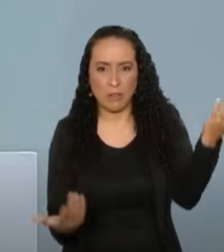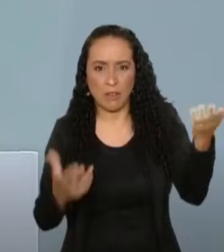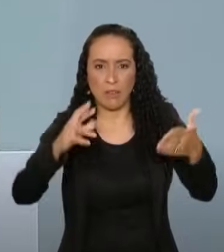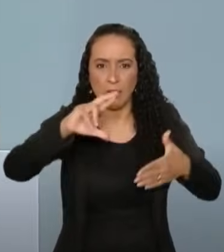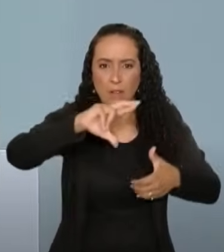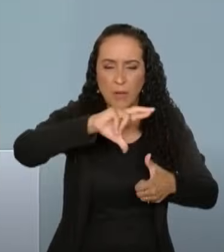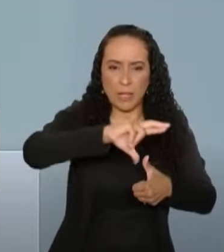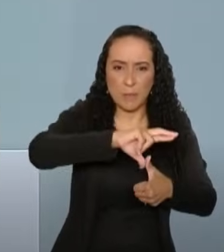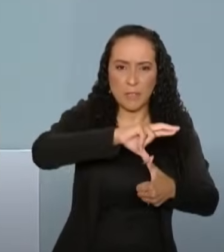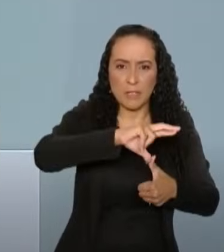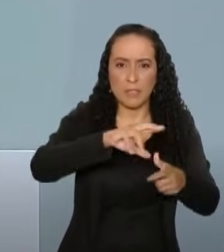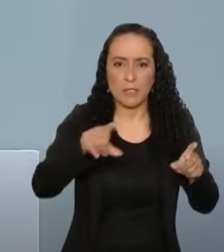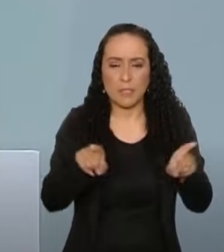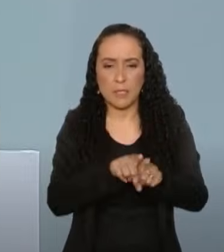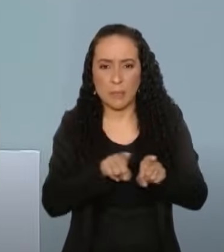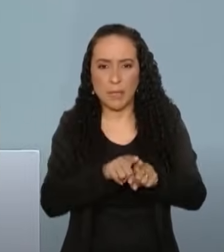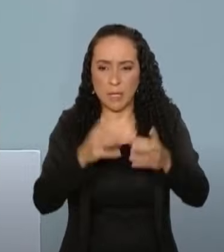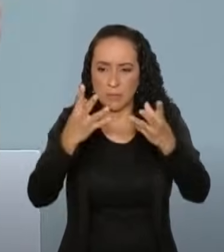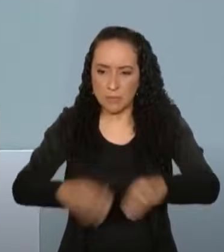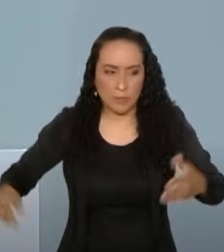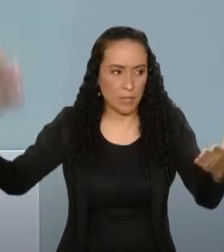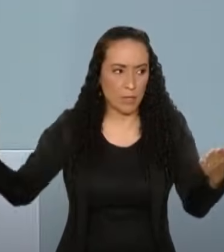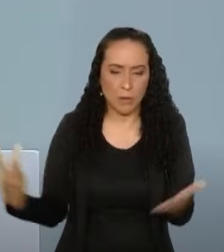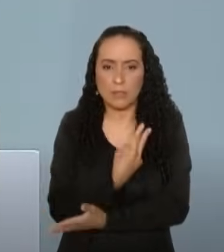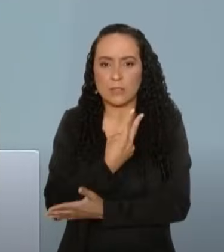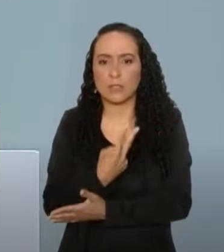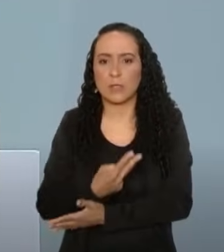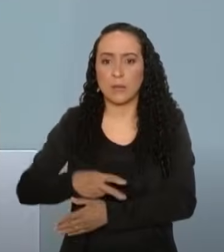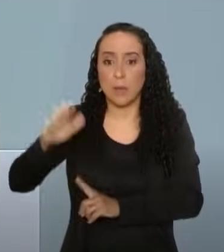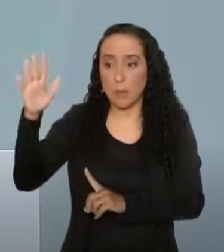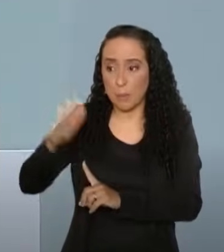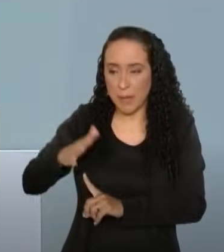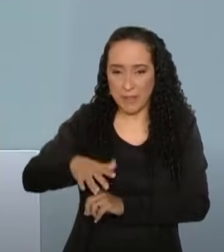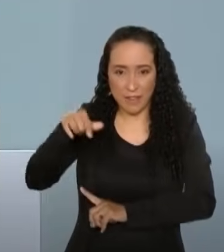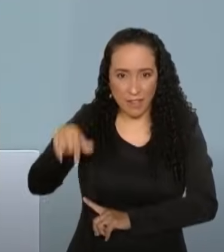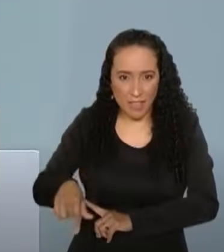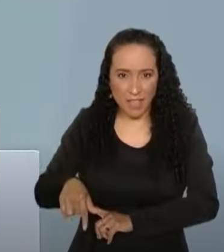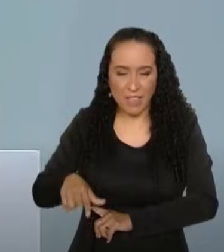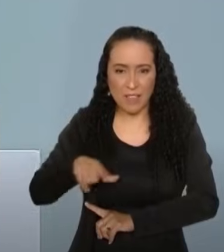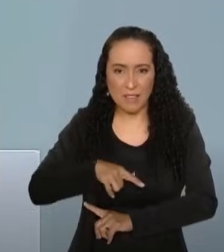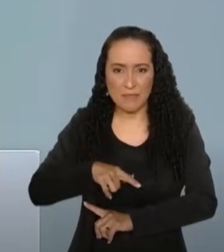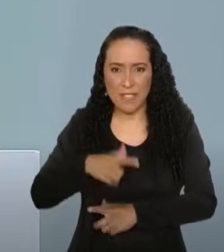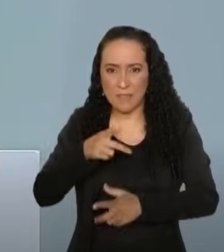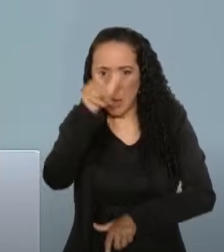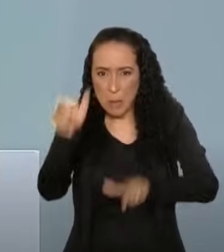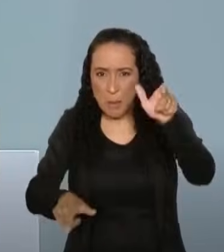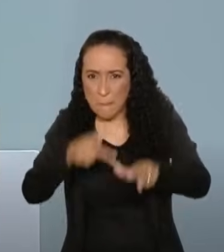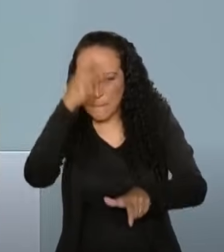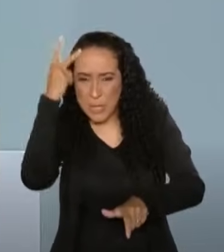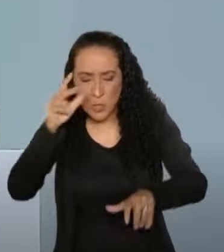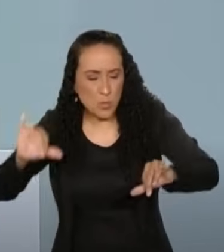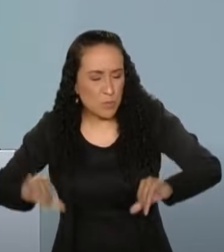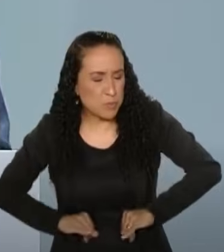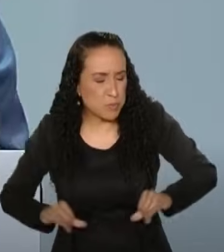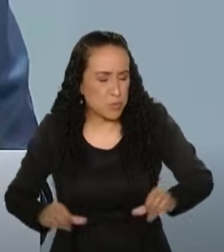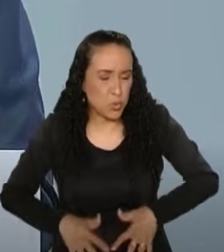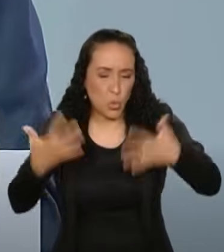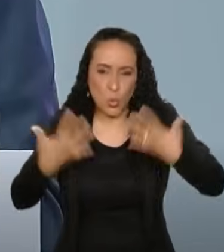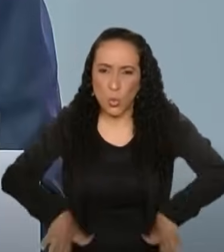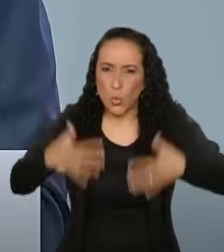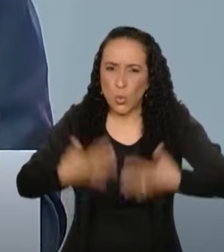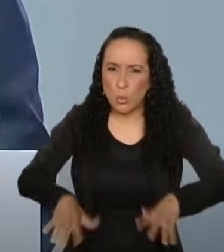e o tornado que atingiu o estado do Paraná e o sul do Brasil, deixaram vítimas fatais e um rastro